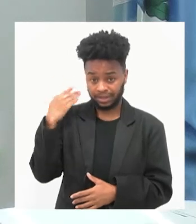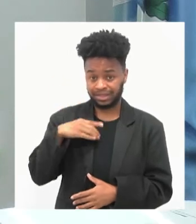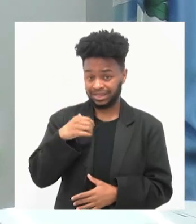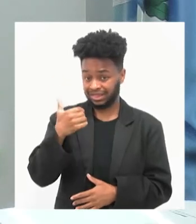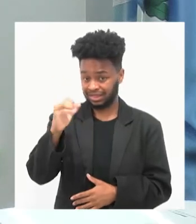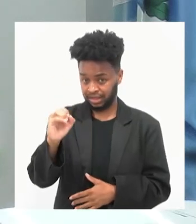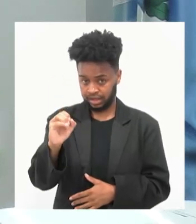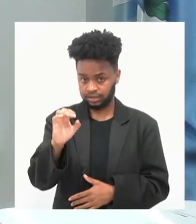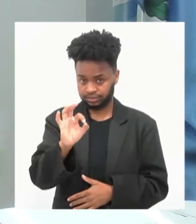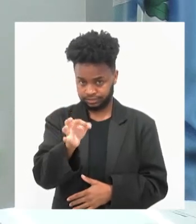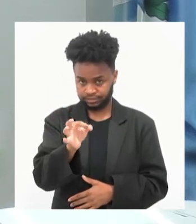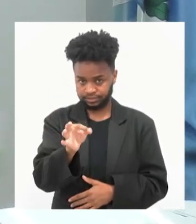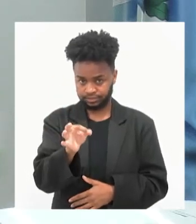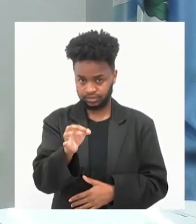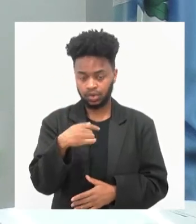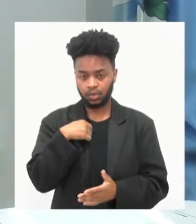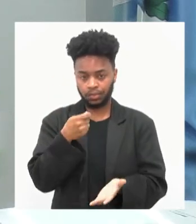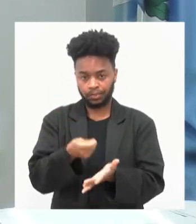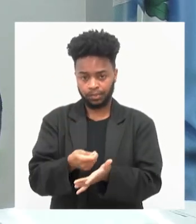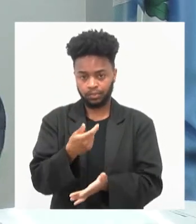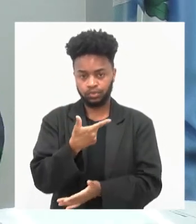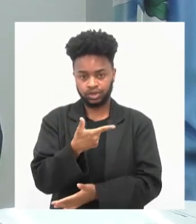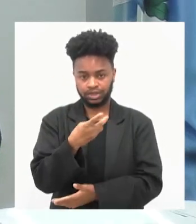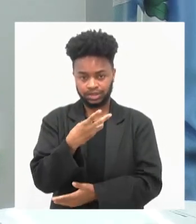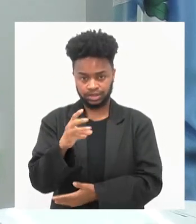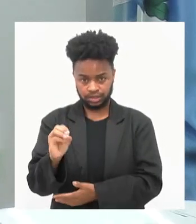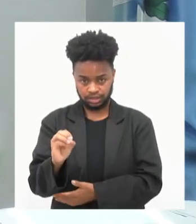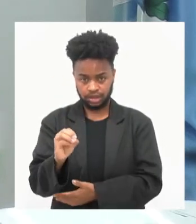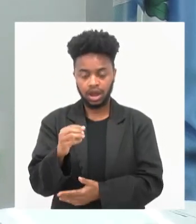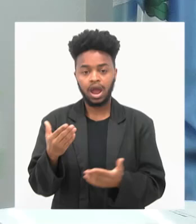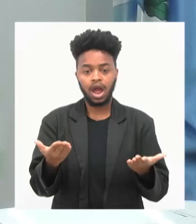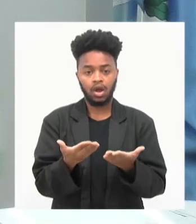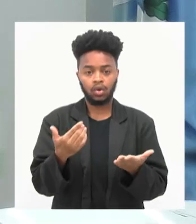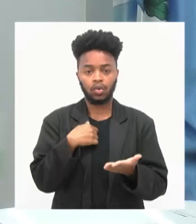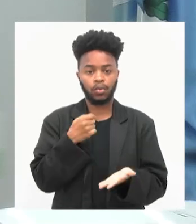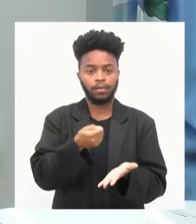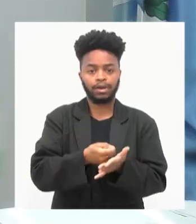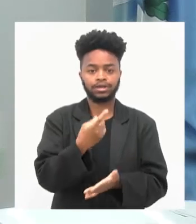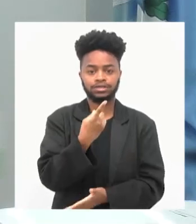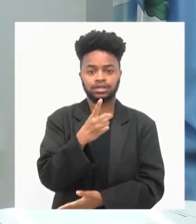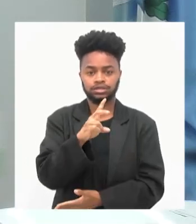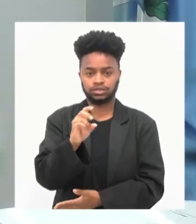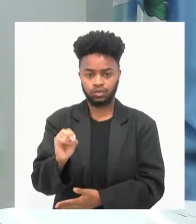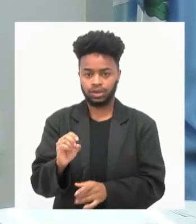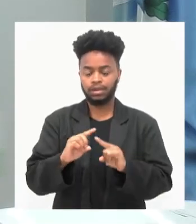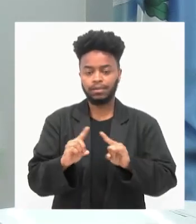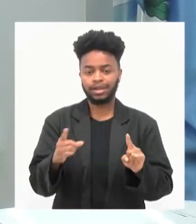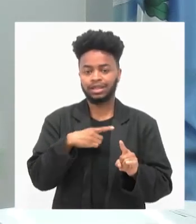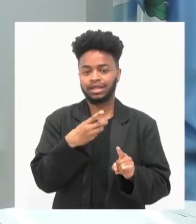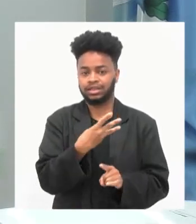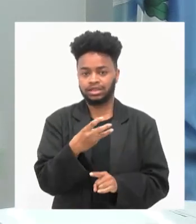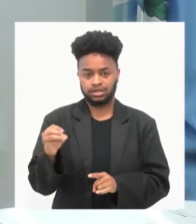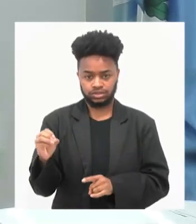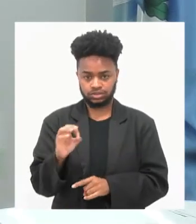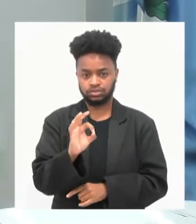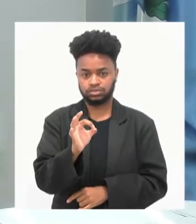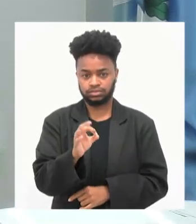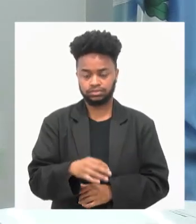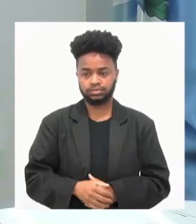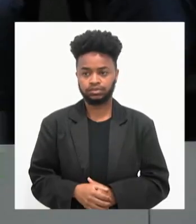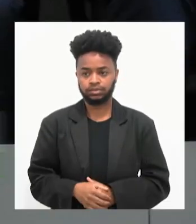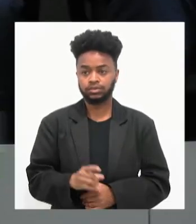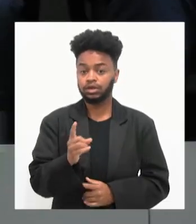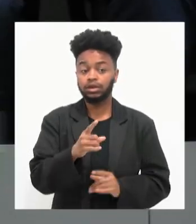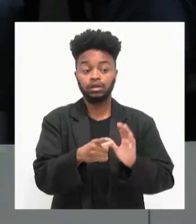10, eu te pagava 230. Agora eu vou te pagar 150, mas tu vai pegar 300. Não, mas foi antes,